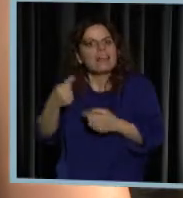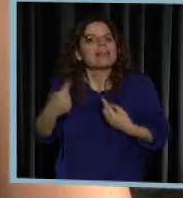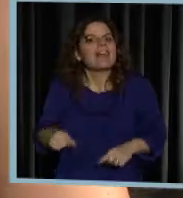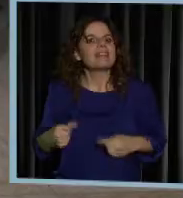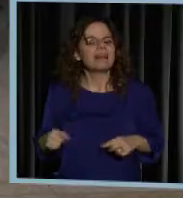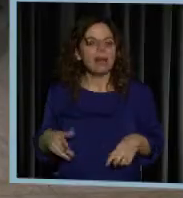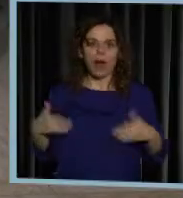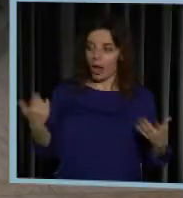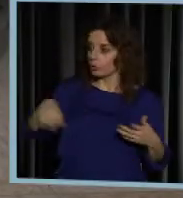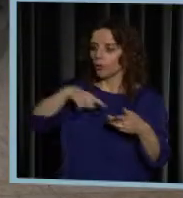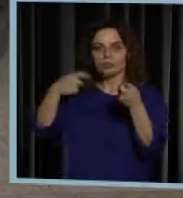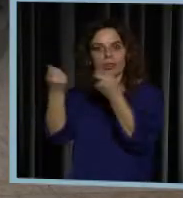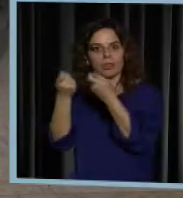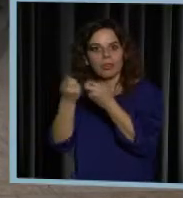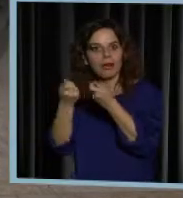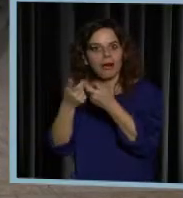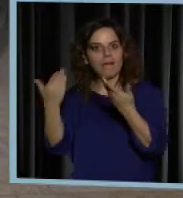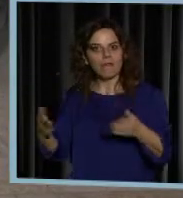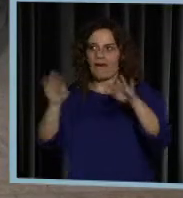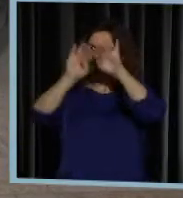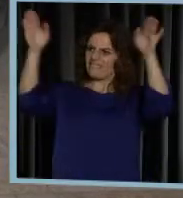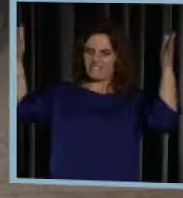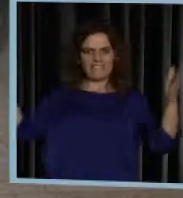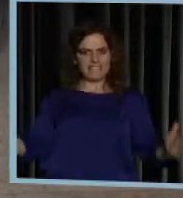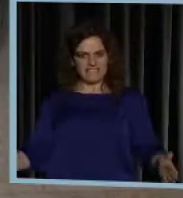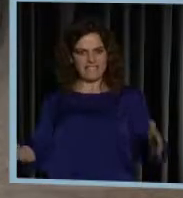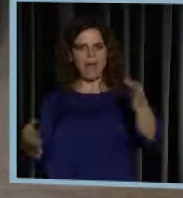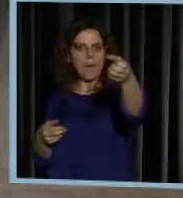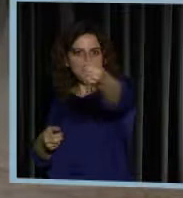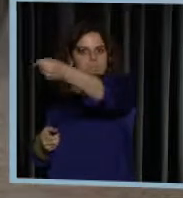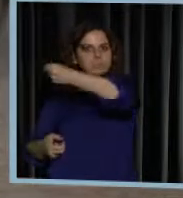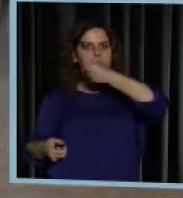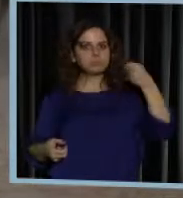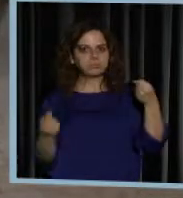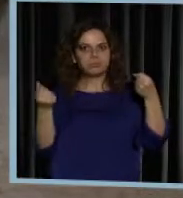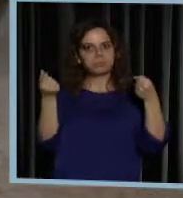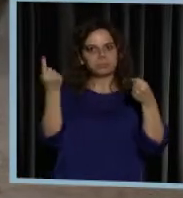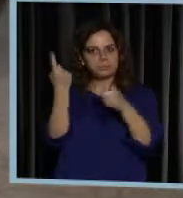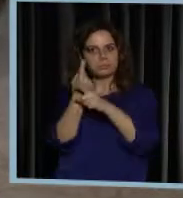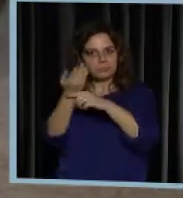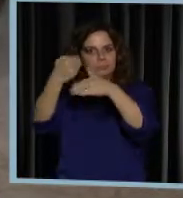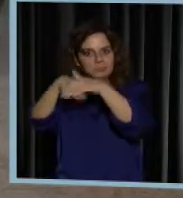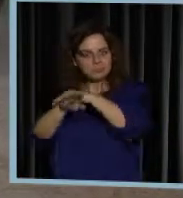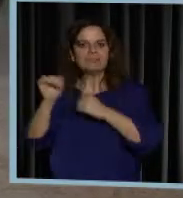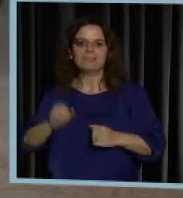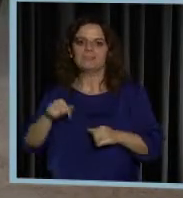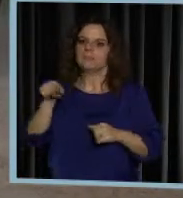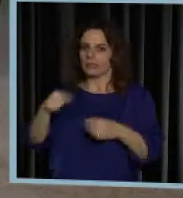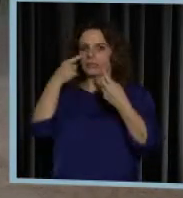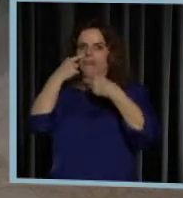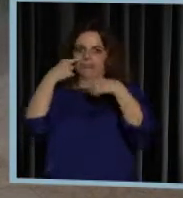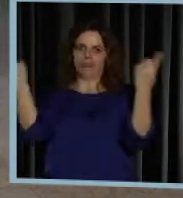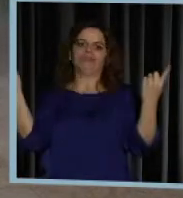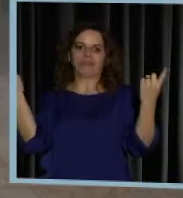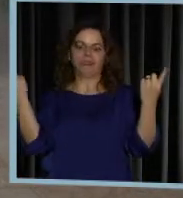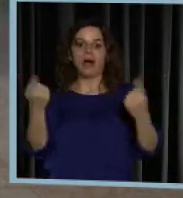arrumados... Nós estamos junto a uma caixa forte, a uma porta de uma caixa forte. Sim, mas esta não estava tão